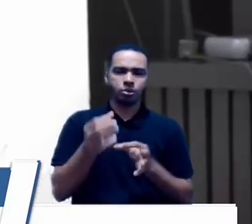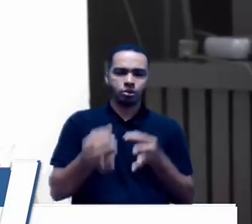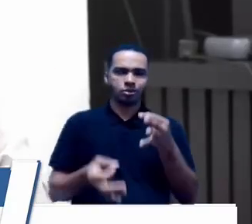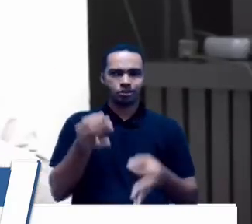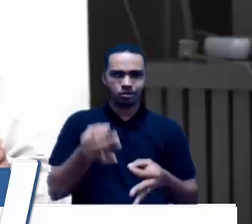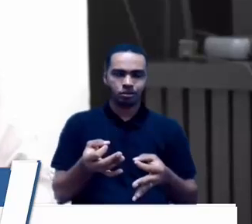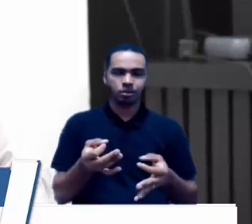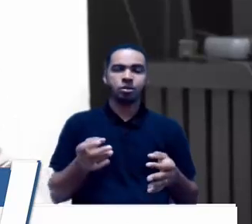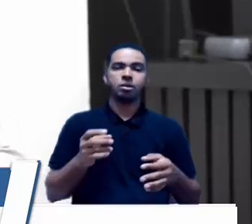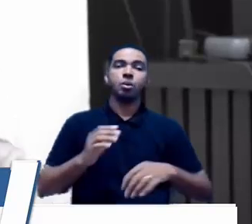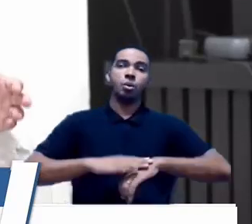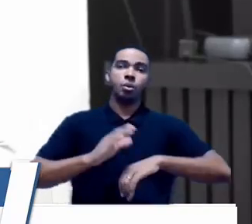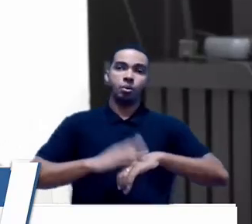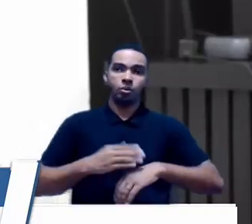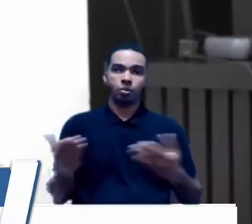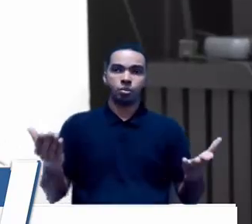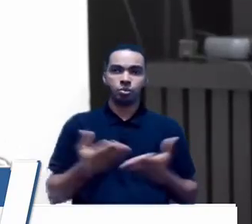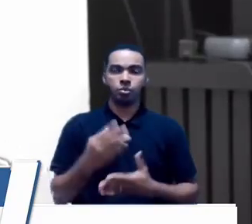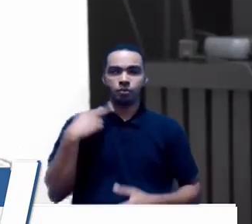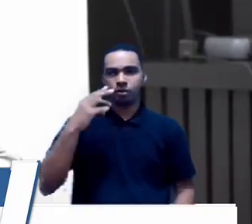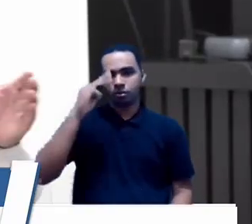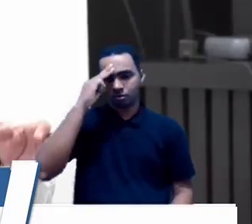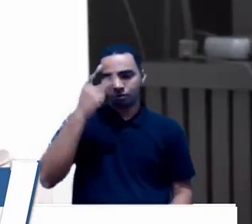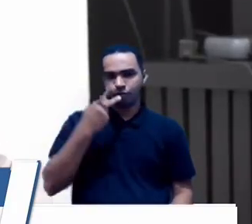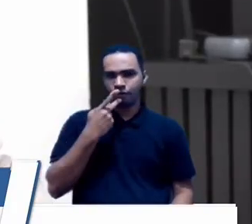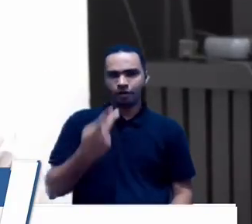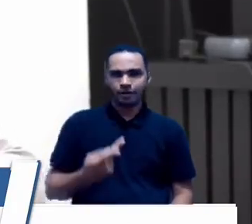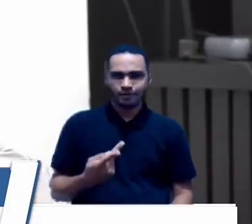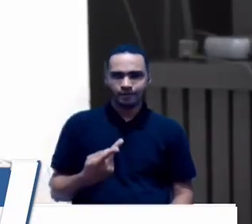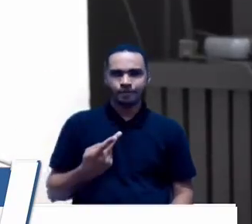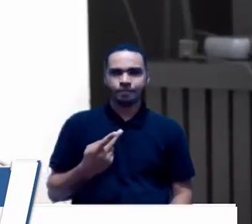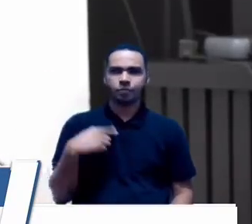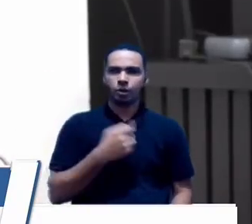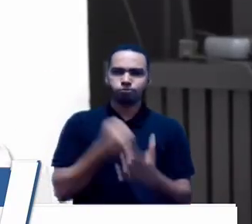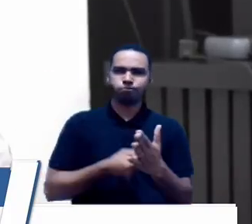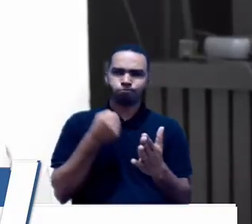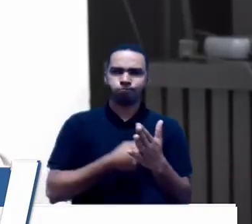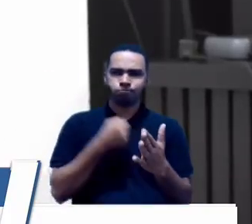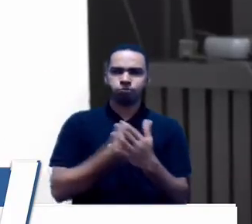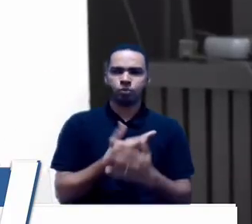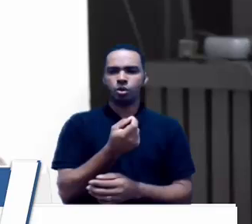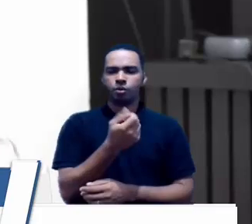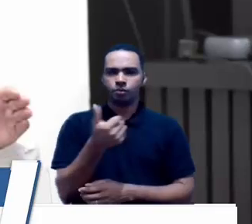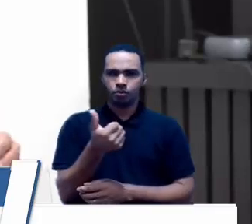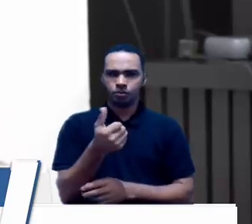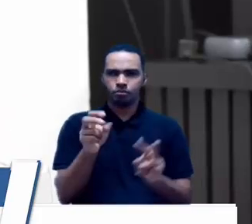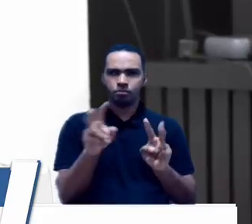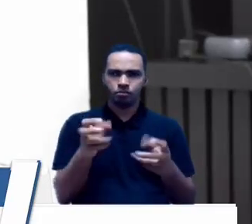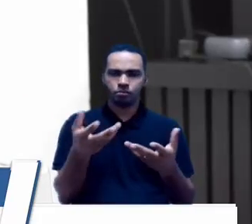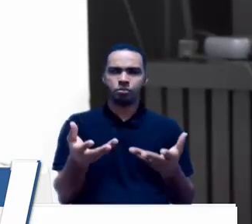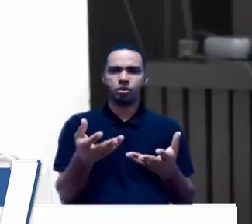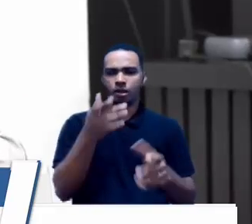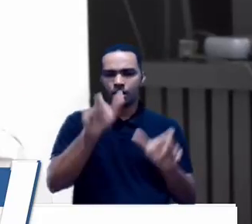aqui hoje e falou, que nós vem batendo desde lá de 2021 a respeito das pessoas que tá esperando